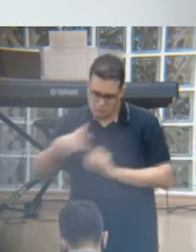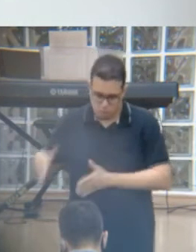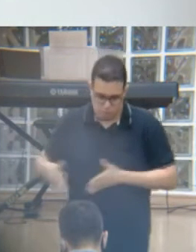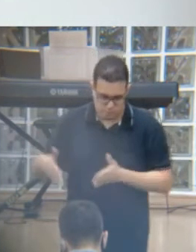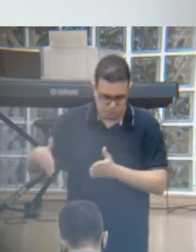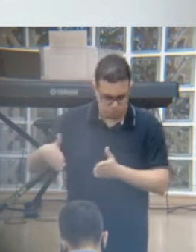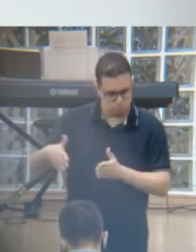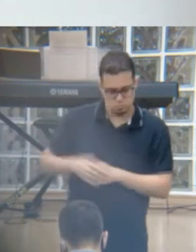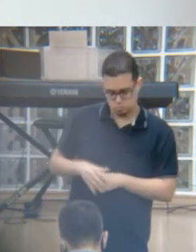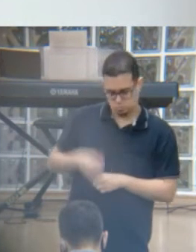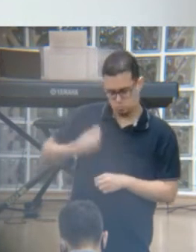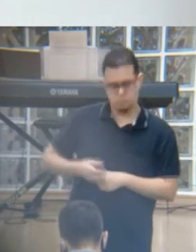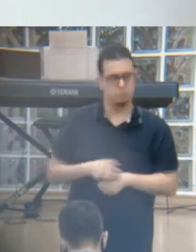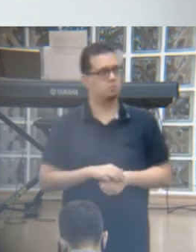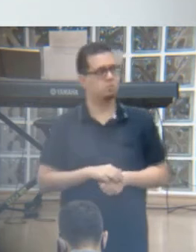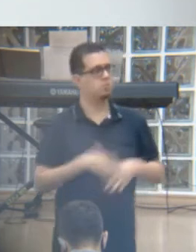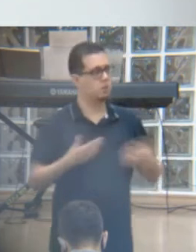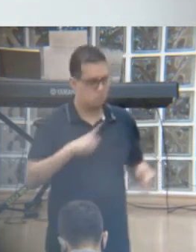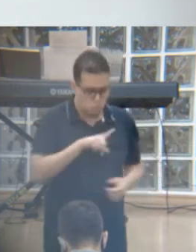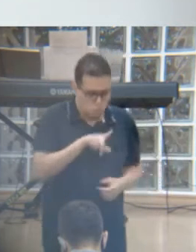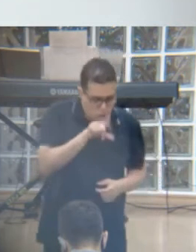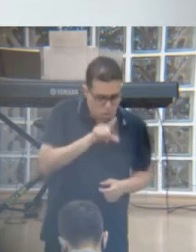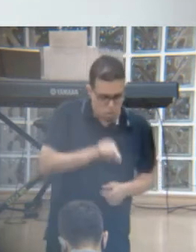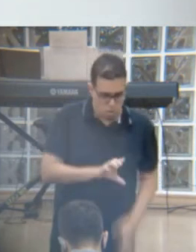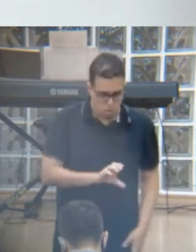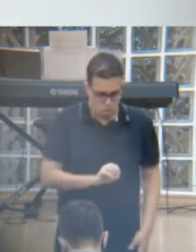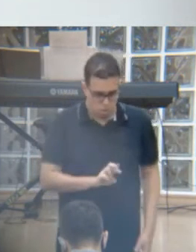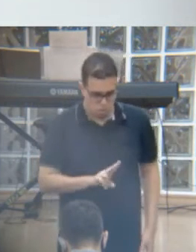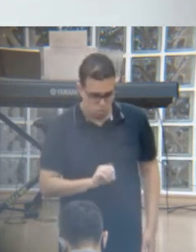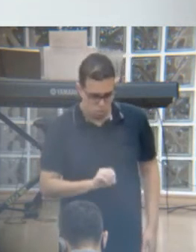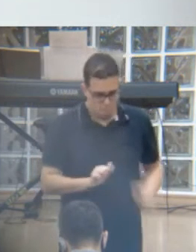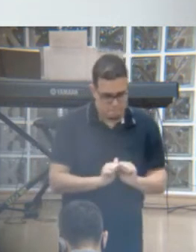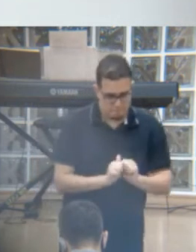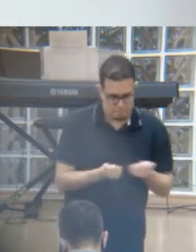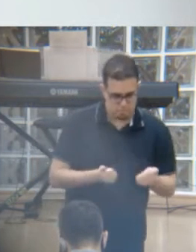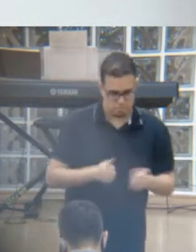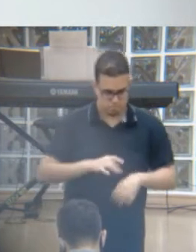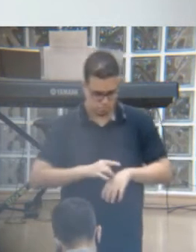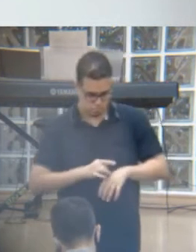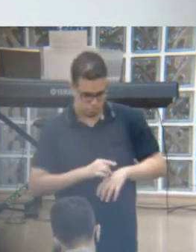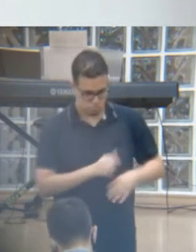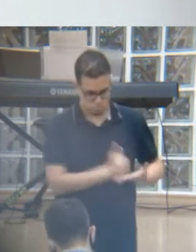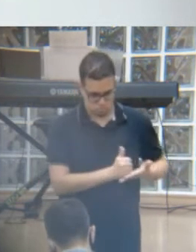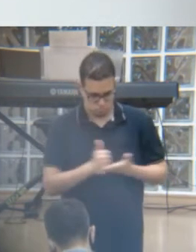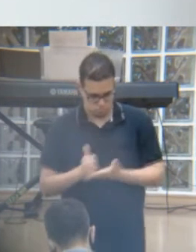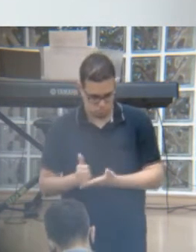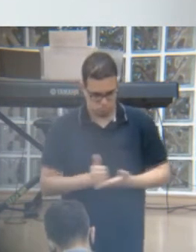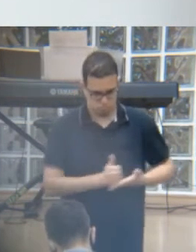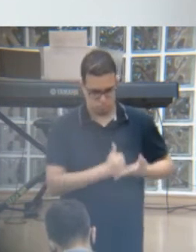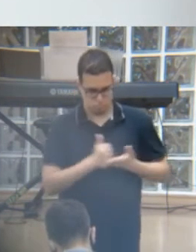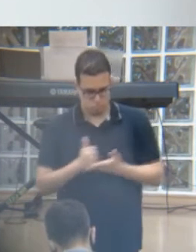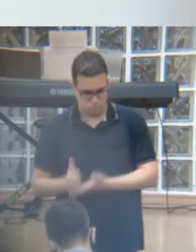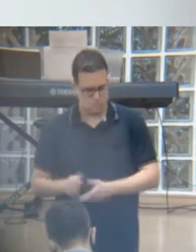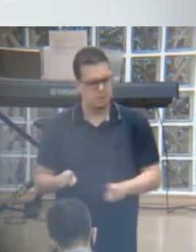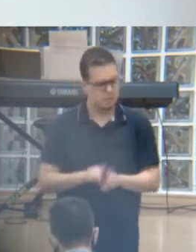lhe traziam pela manhã pão e carne, como também pão e carne ao anoitecer, e bebia